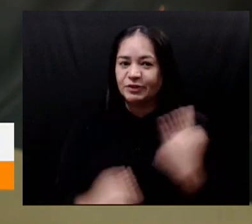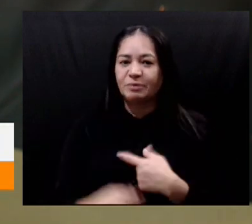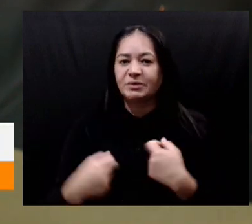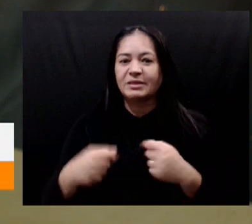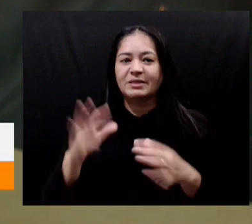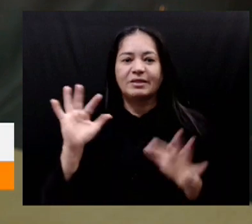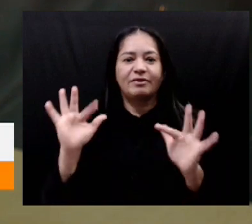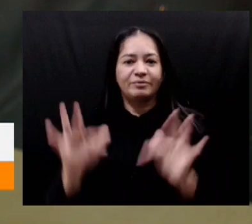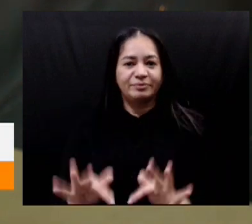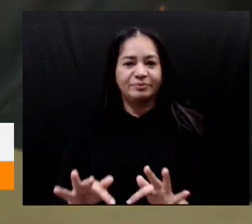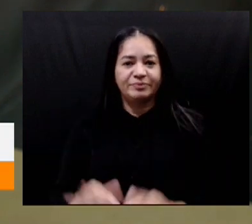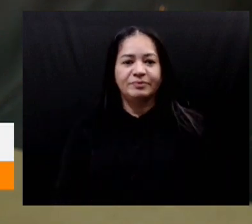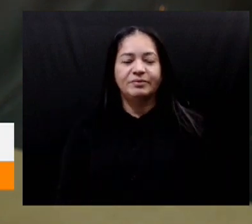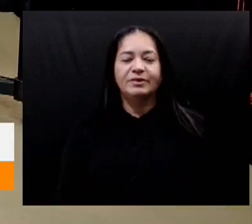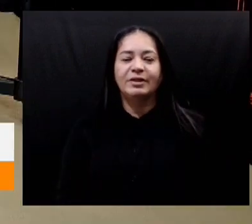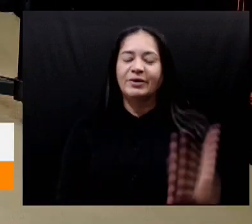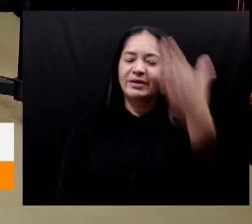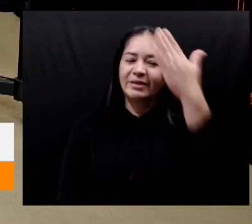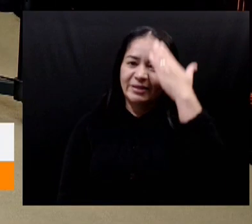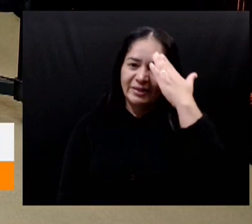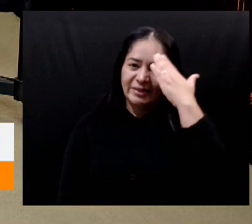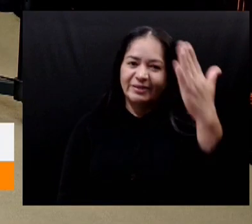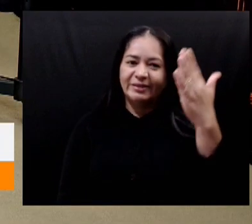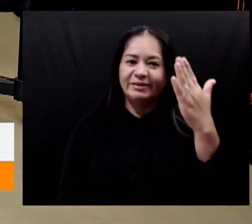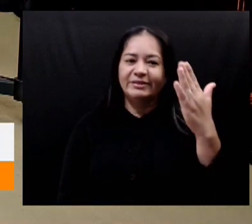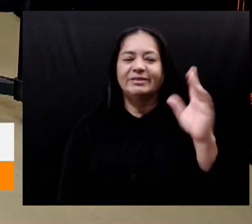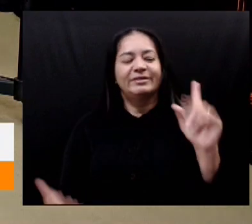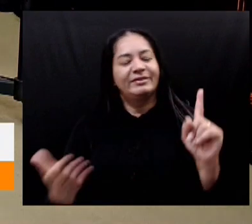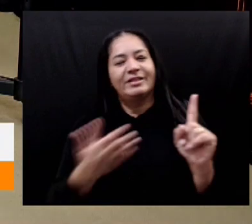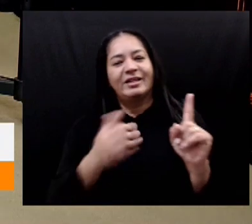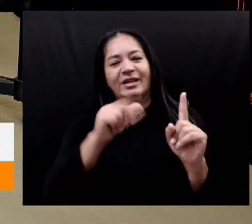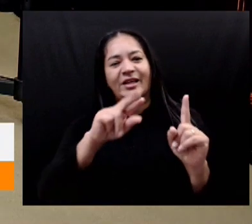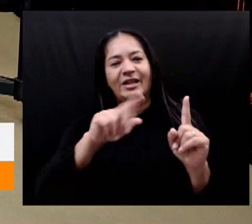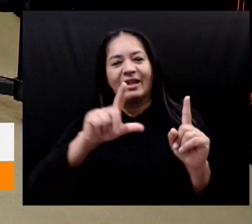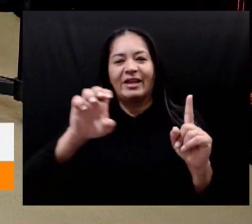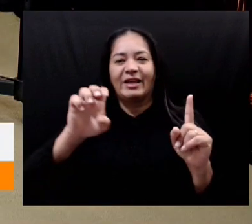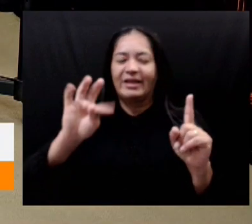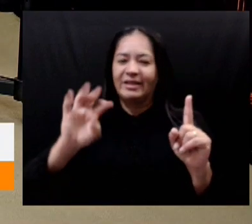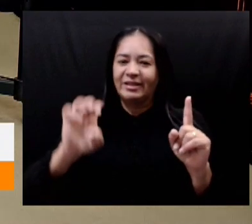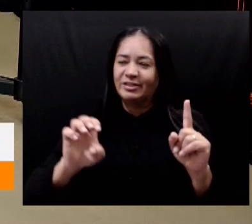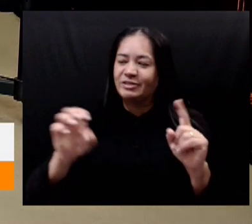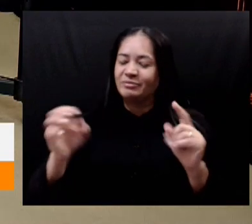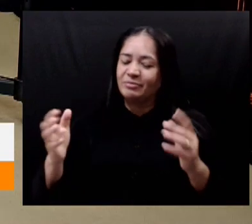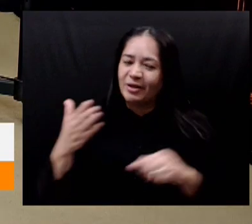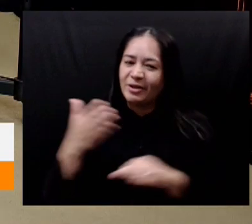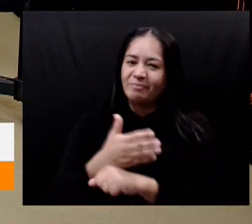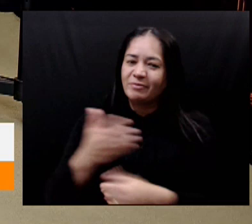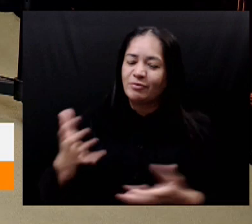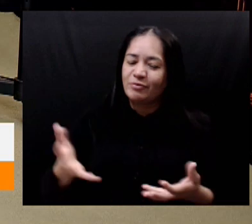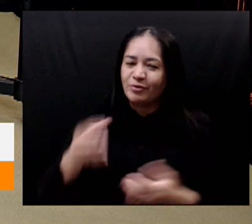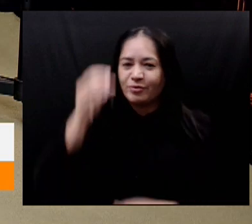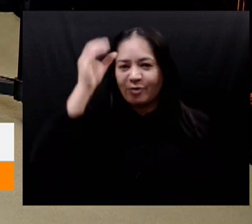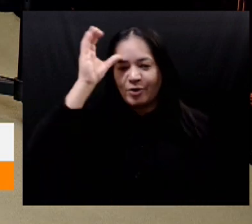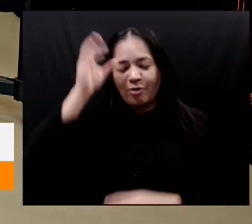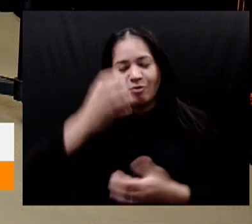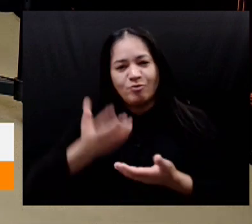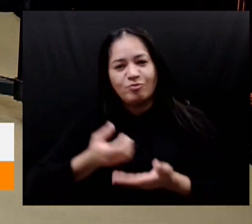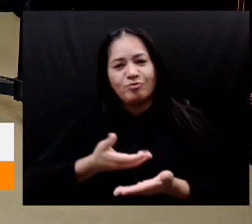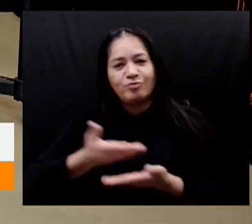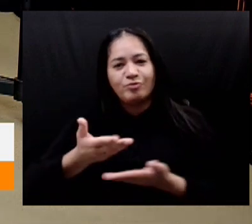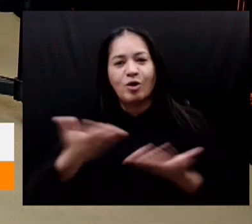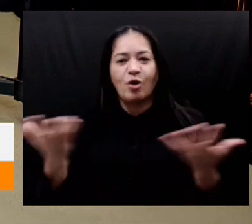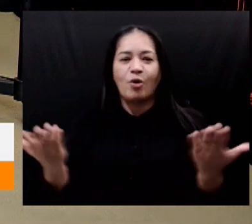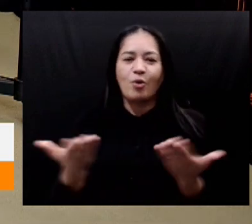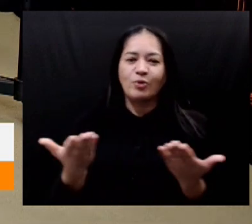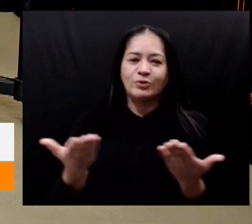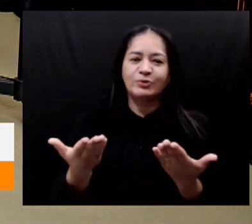quero agradecer a Arlete pela participação, pela contribuição, pelos conhecimentos que foram lançados aqui no programa hoje.